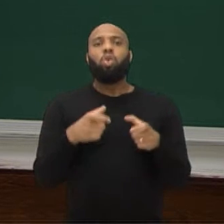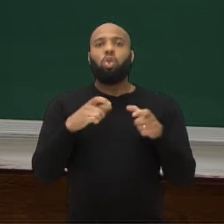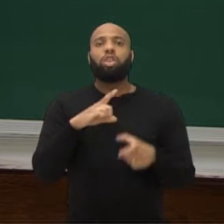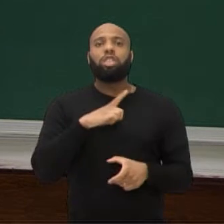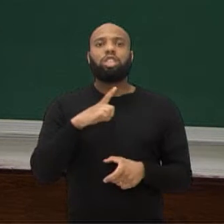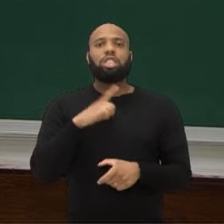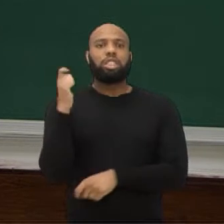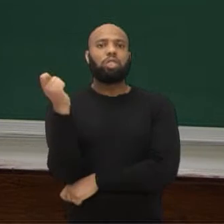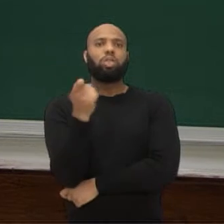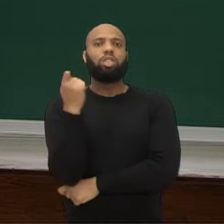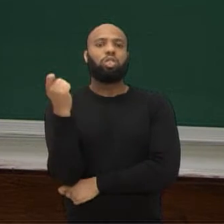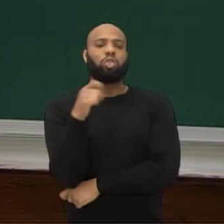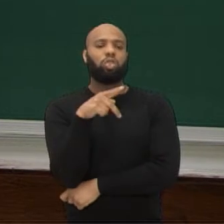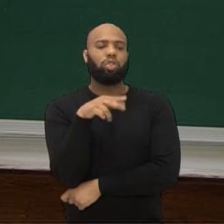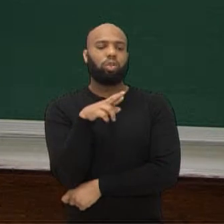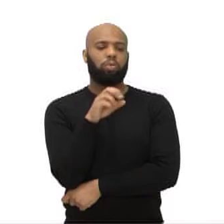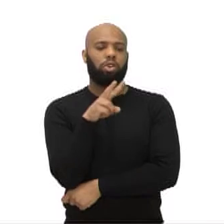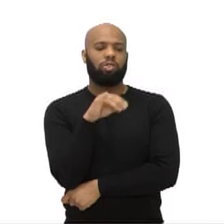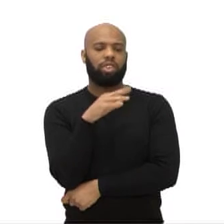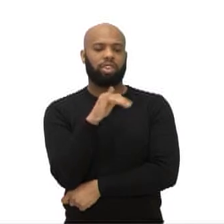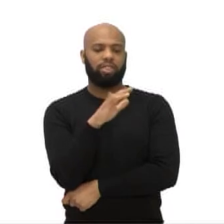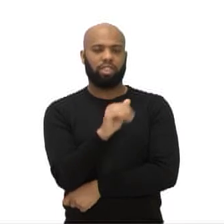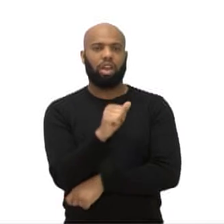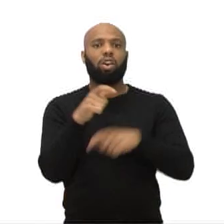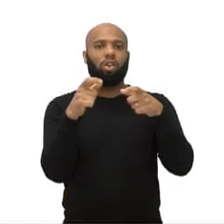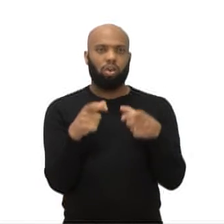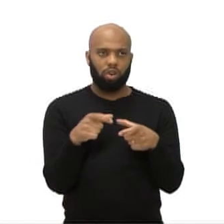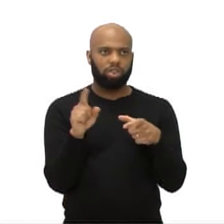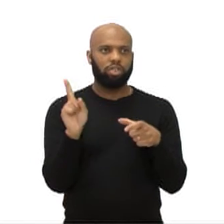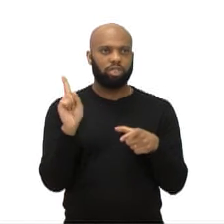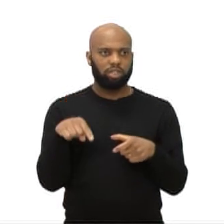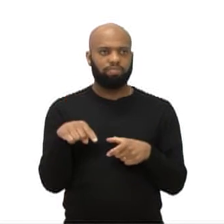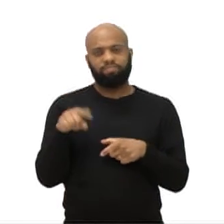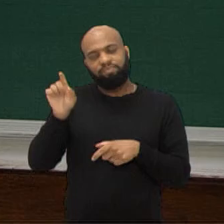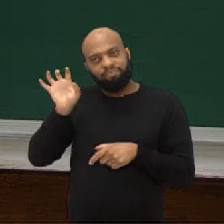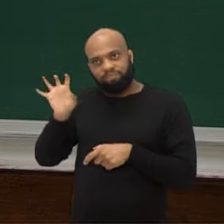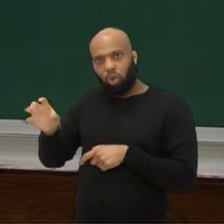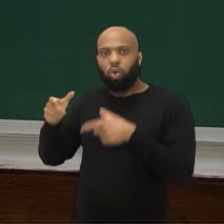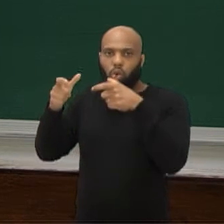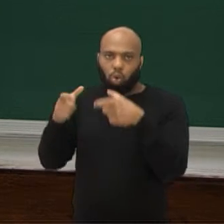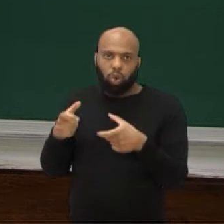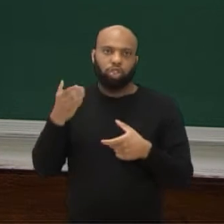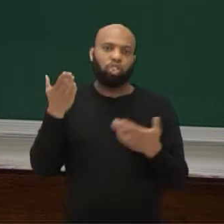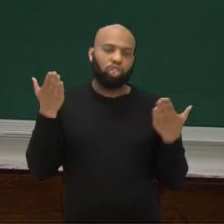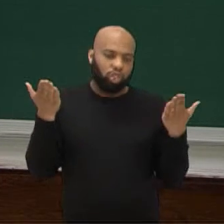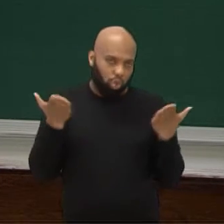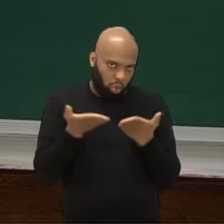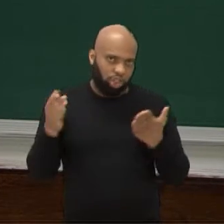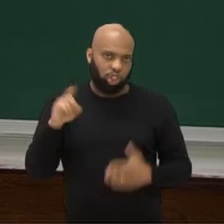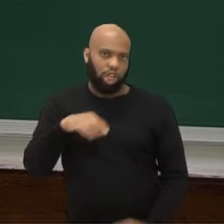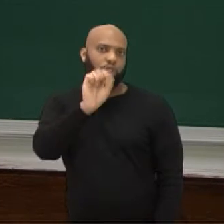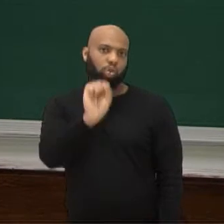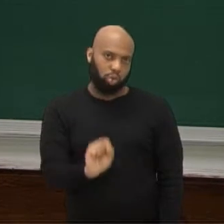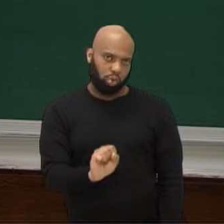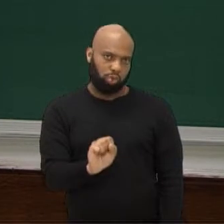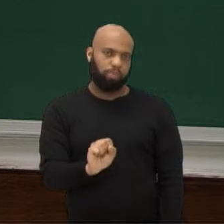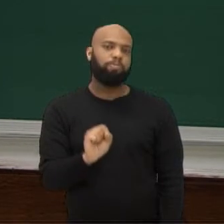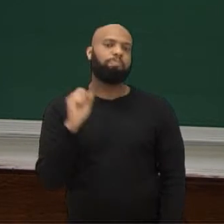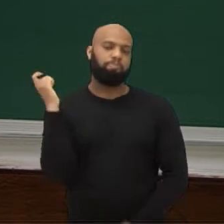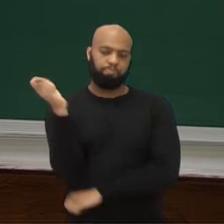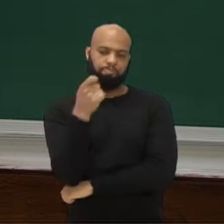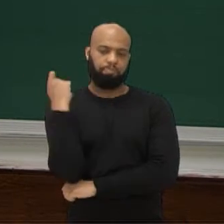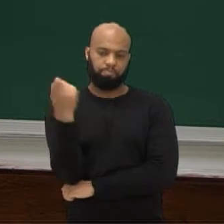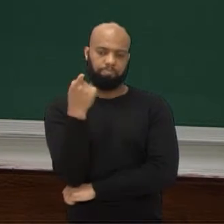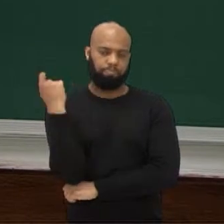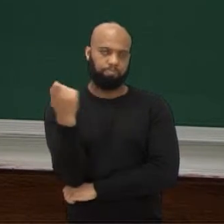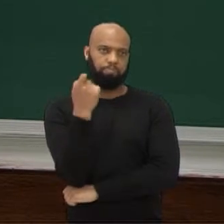província do Rio Grande do Sul? O próprio nome já diz, bem aqui no sul do nosso país, Rio Grande do